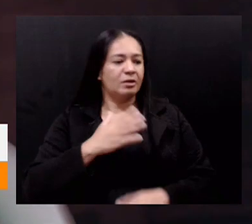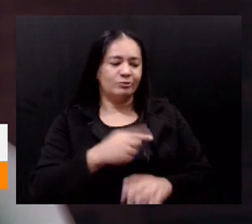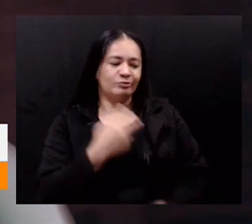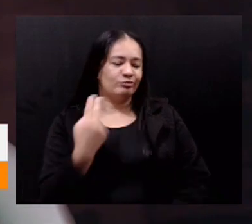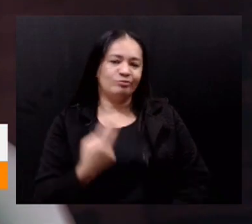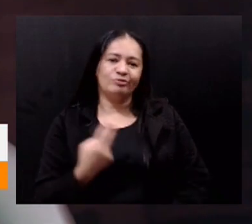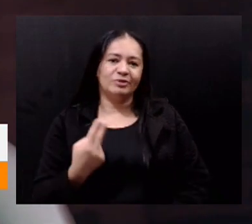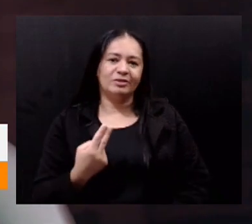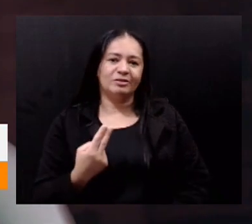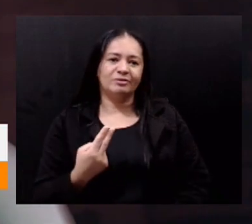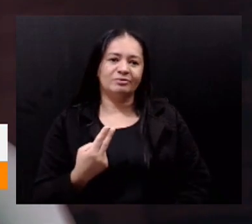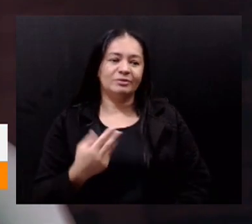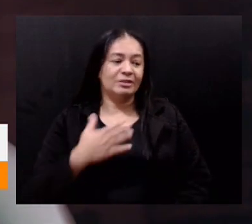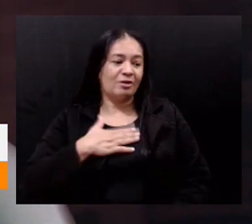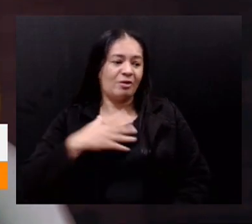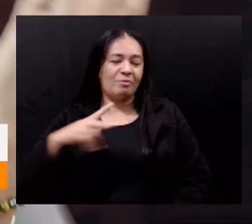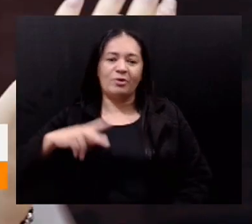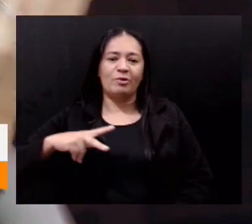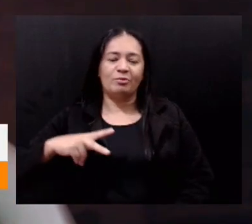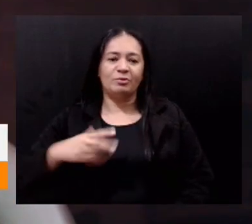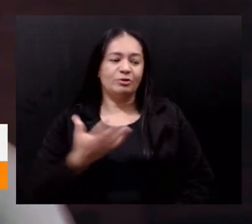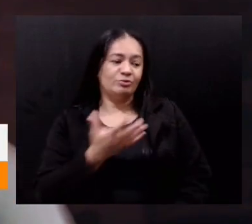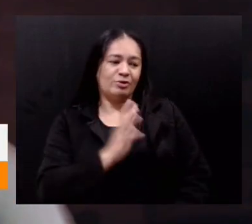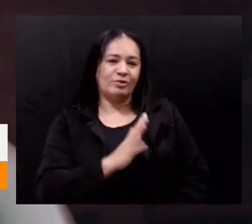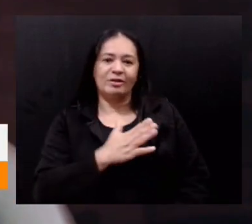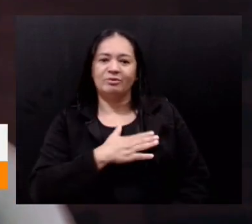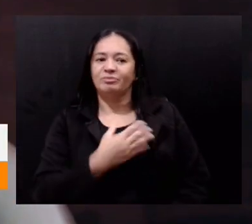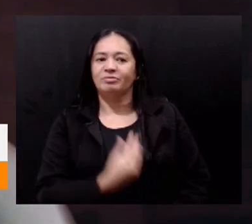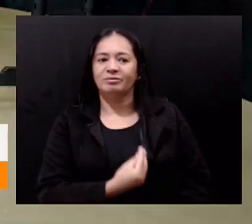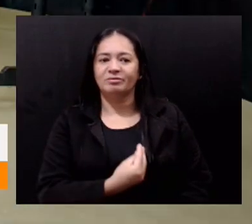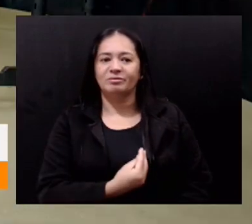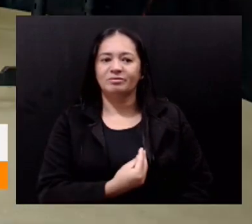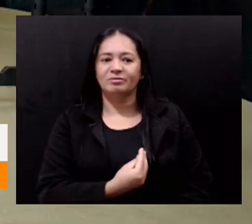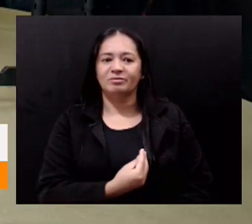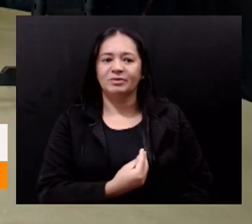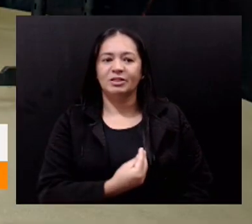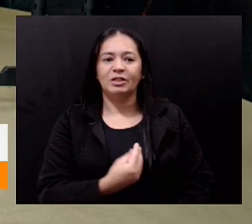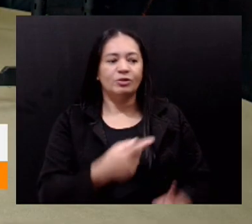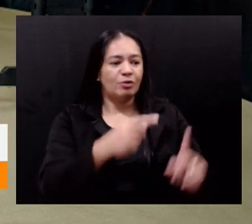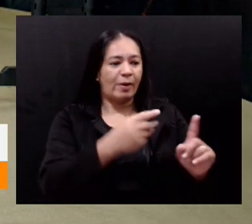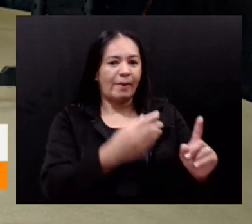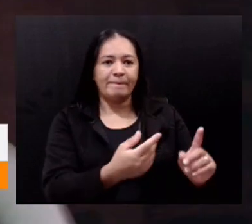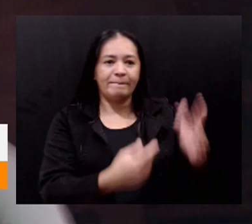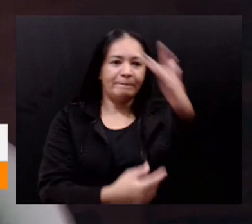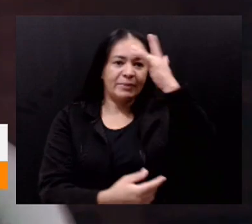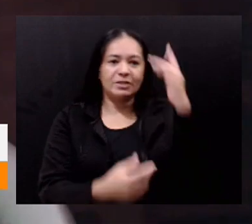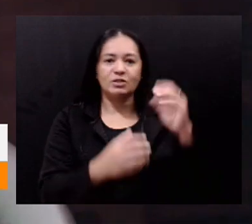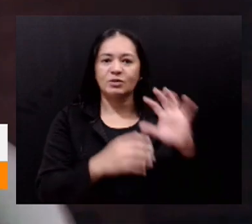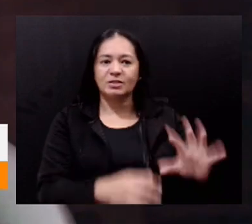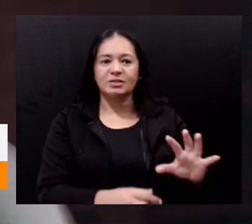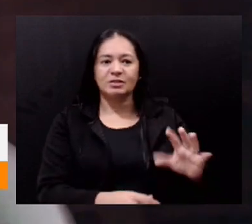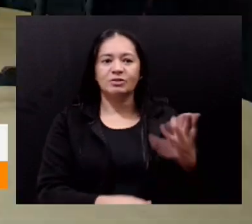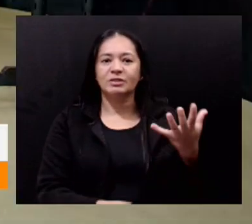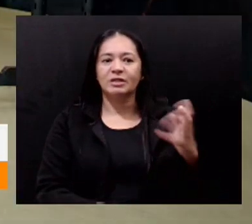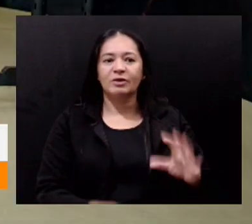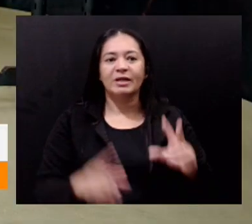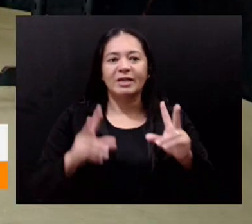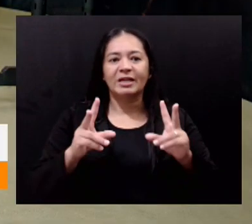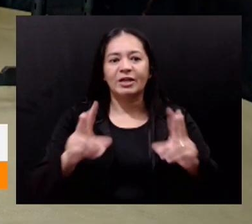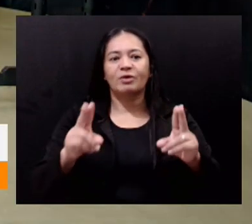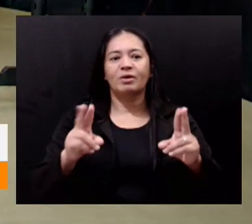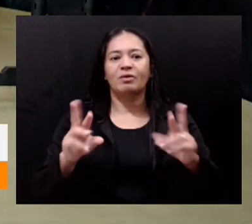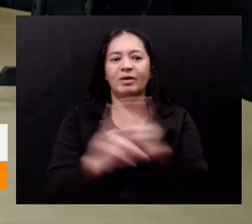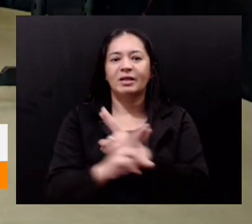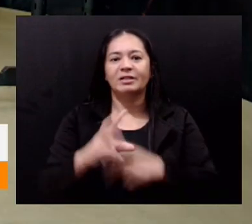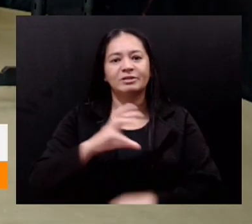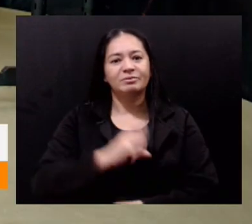isso não serve pra mim, eu não quero isso pra minha vida. Eu não quero ter alguém do Menina! meu lado dessa forma. É a mesma coisa de um relacionamento É amoroso. isso que eu tô vendo. Então,